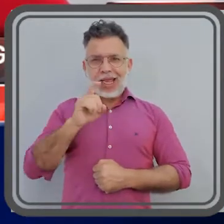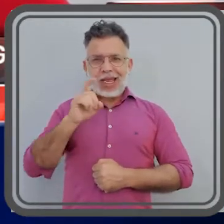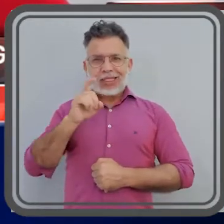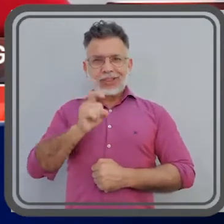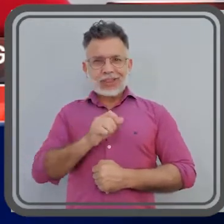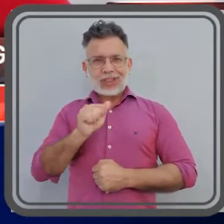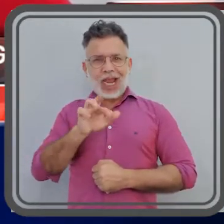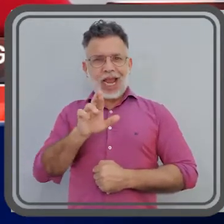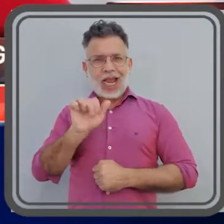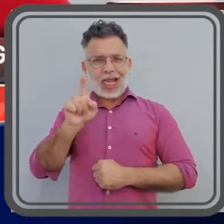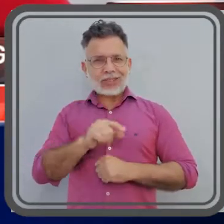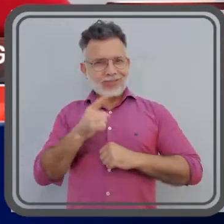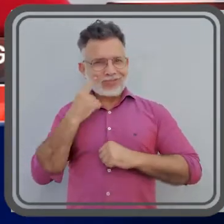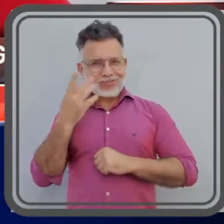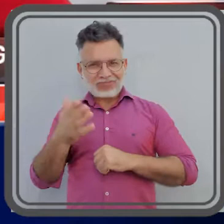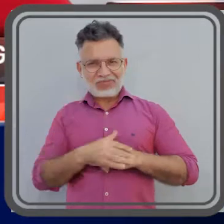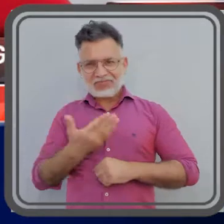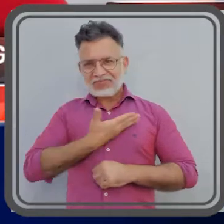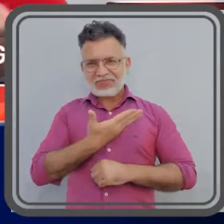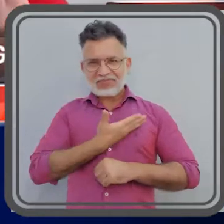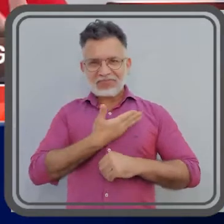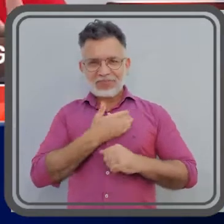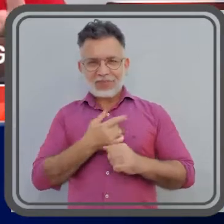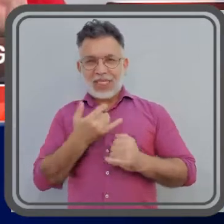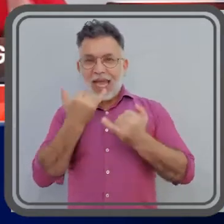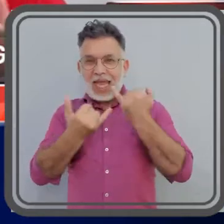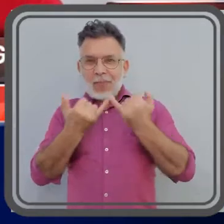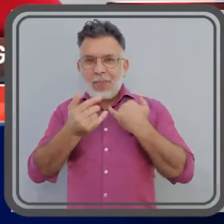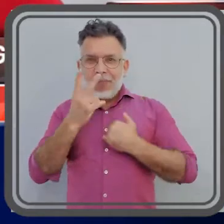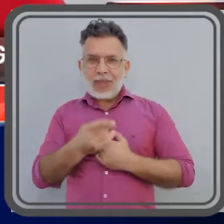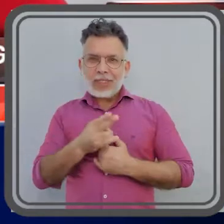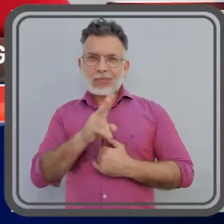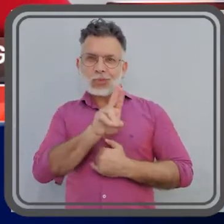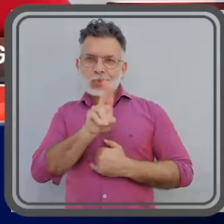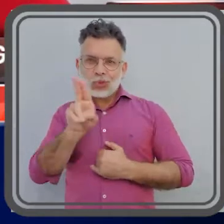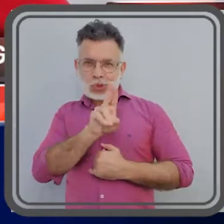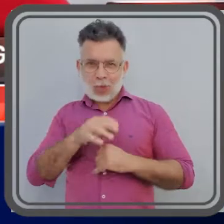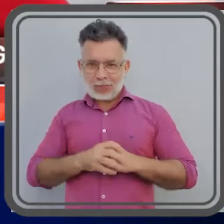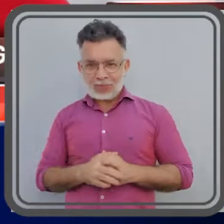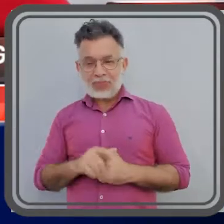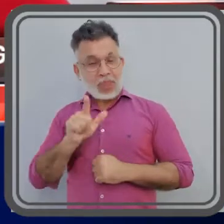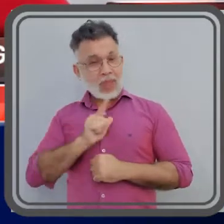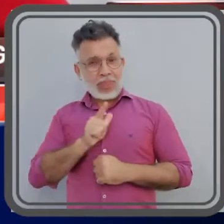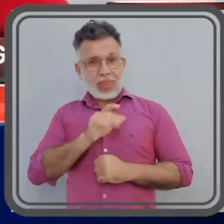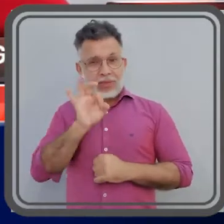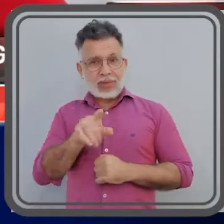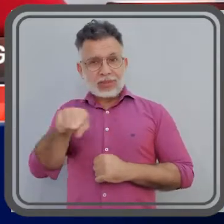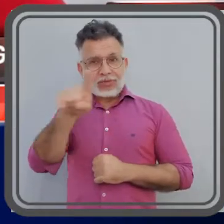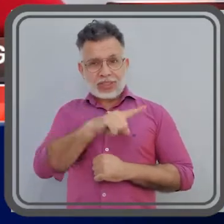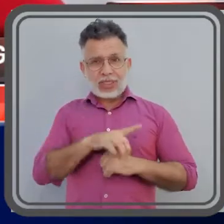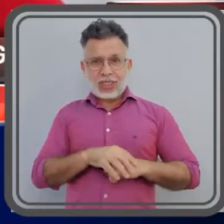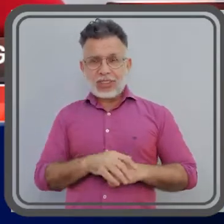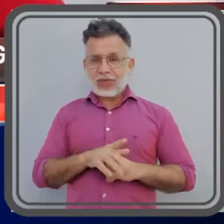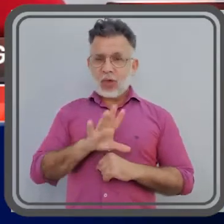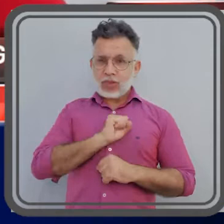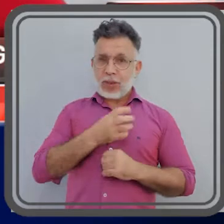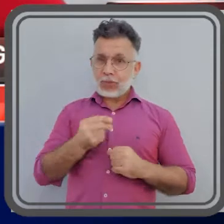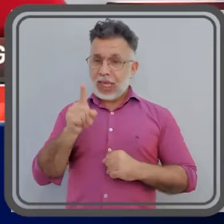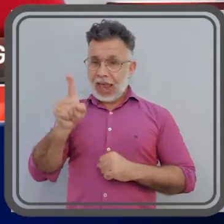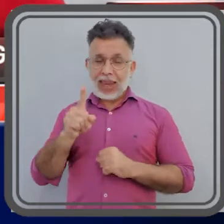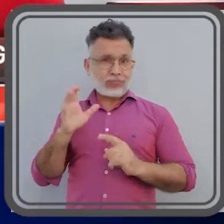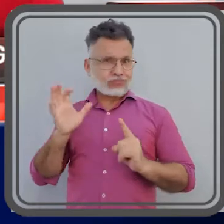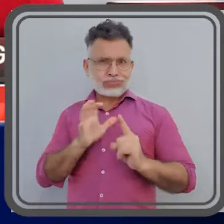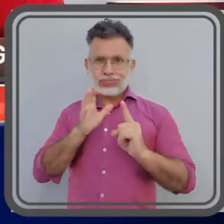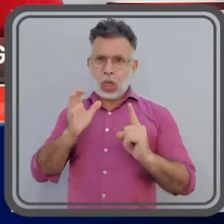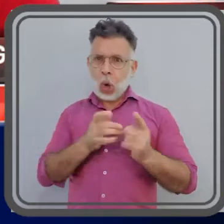seja bem-vindo a esse bate-papo aqui. Tenho certeza que você que está do lado aí vai gostar bastante. Thiagão, que é um super influenciador do mercado